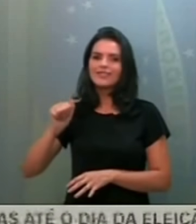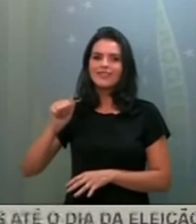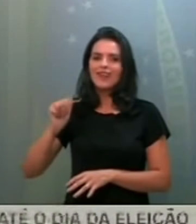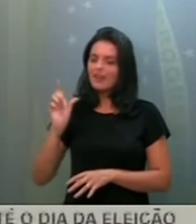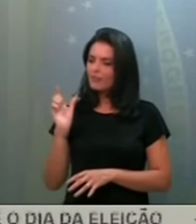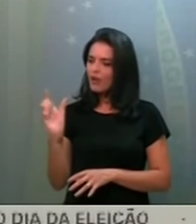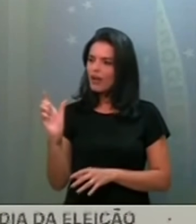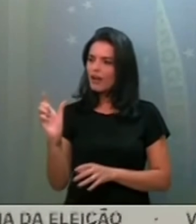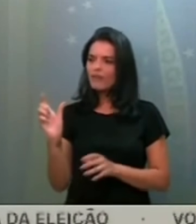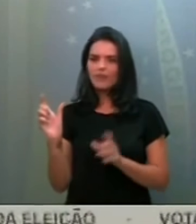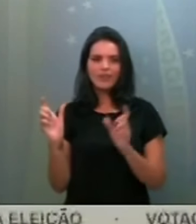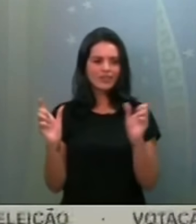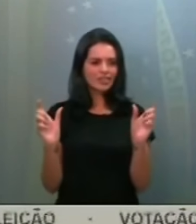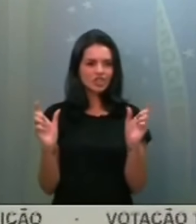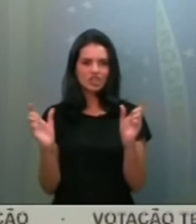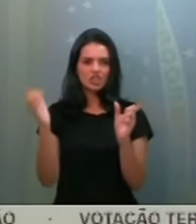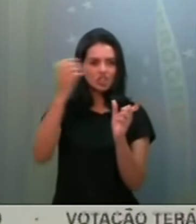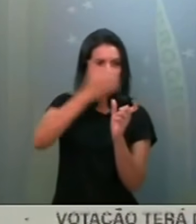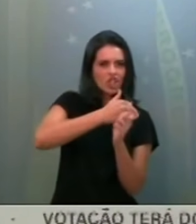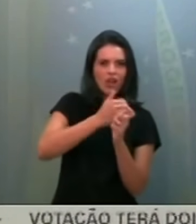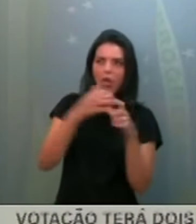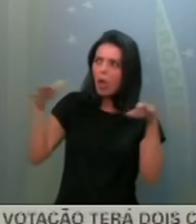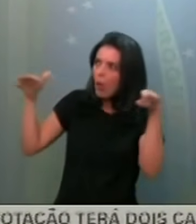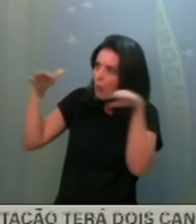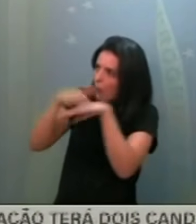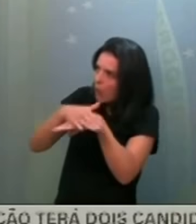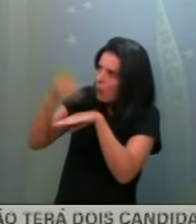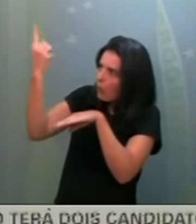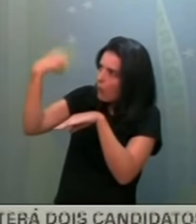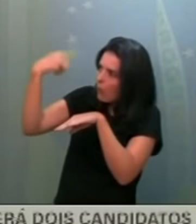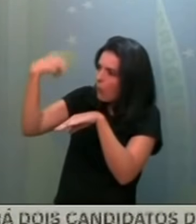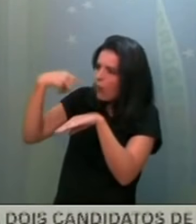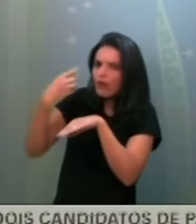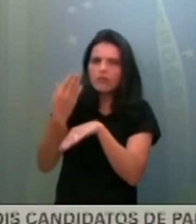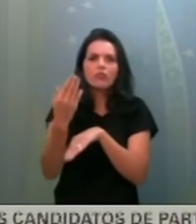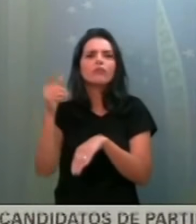subserviência. E o que o Senhor foi nestes 2 anos,